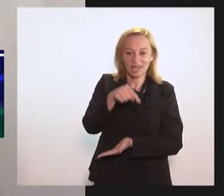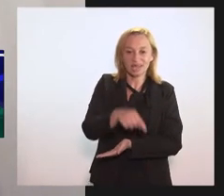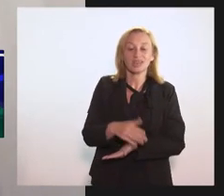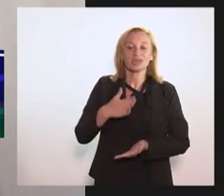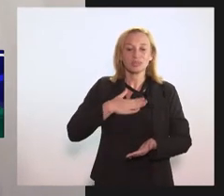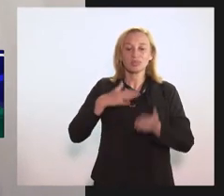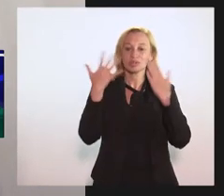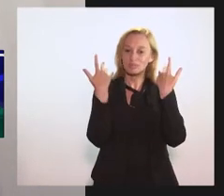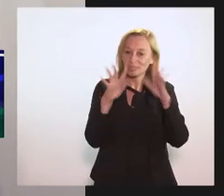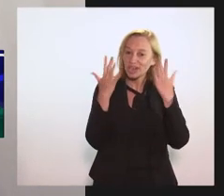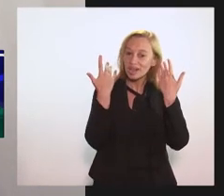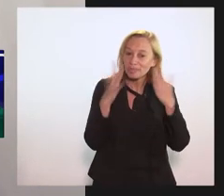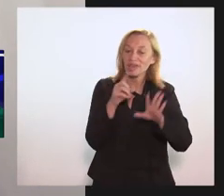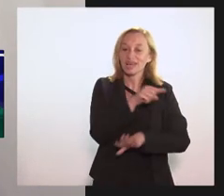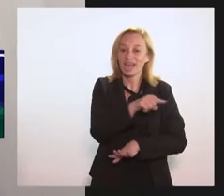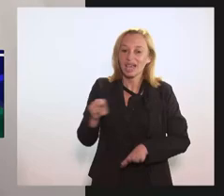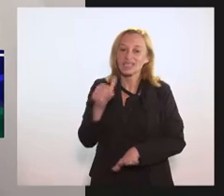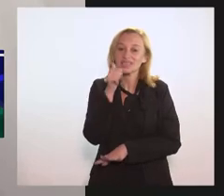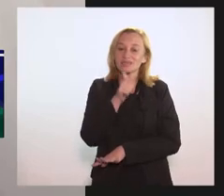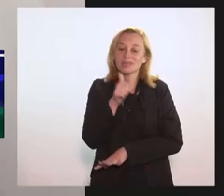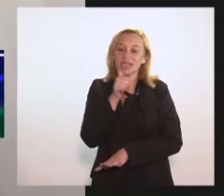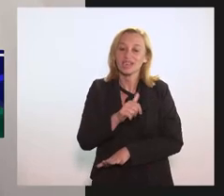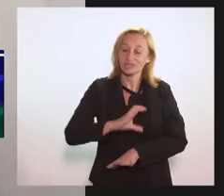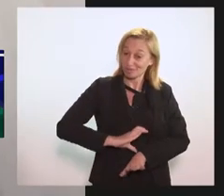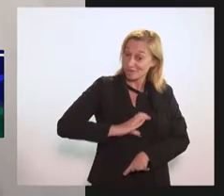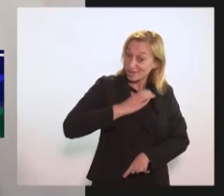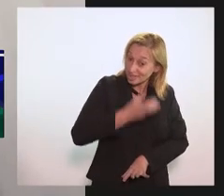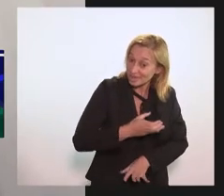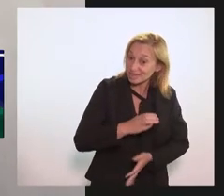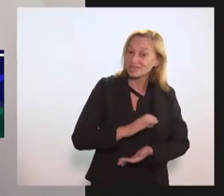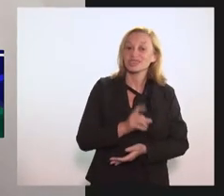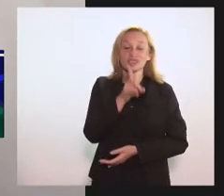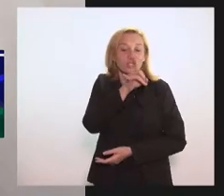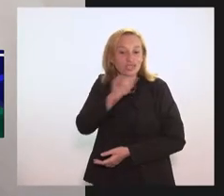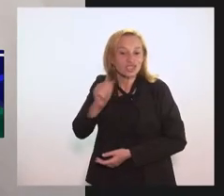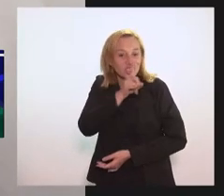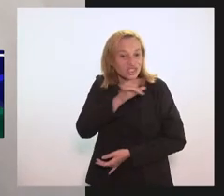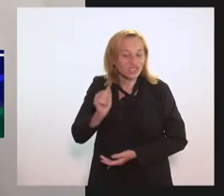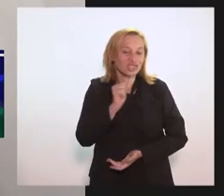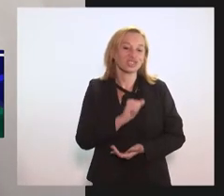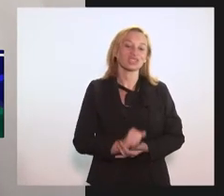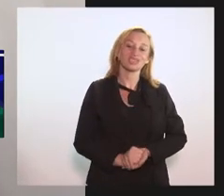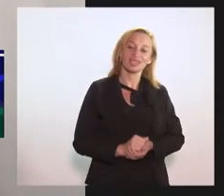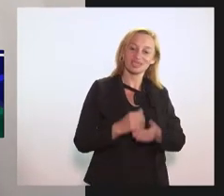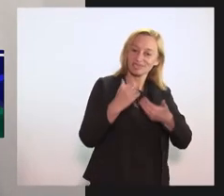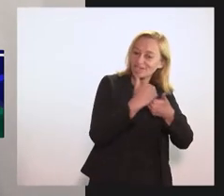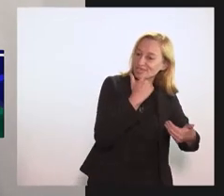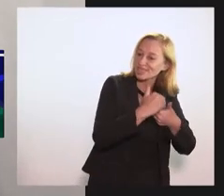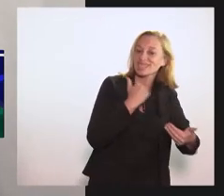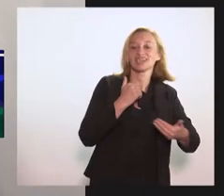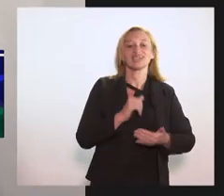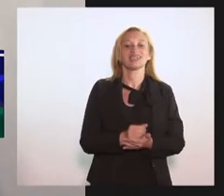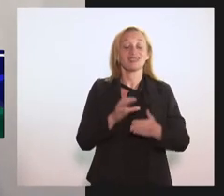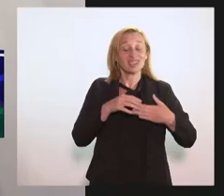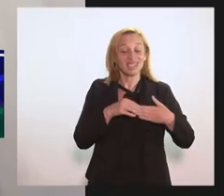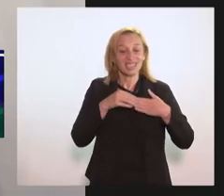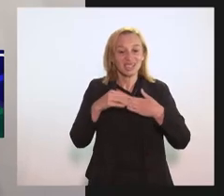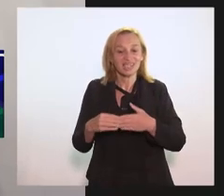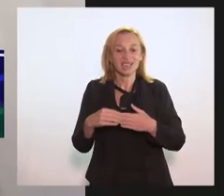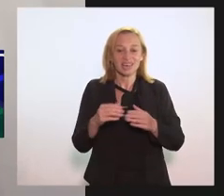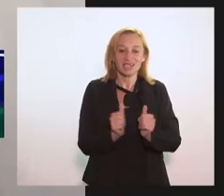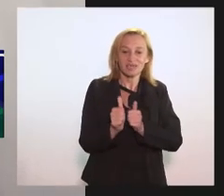meus parabéns a essas mulheres corajosas que no seu dia a dia nos auxiliam e enfrentam,